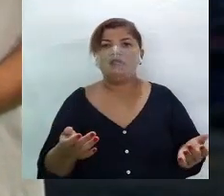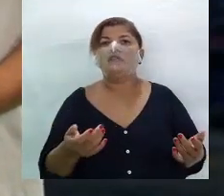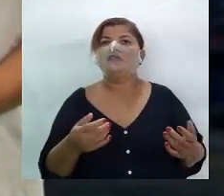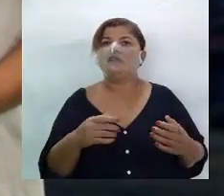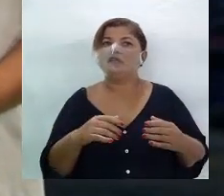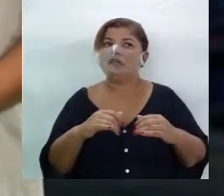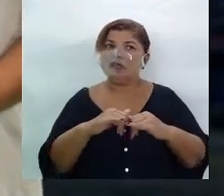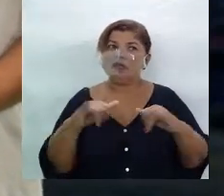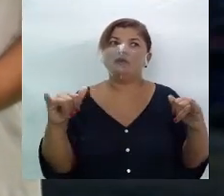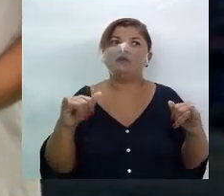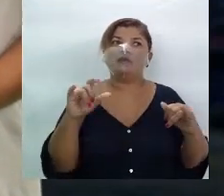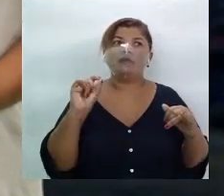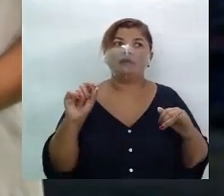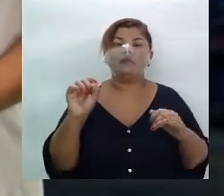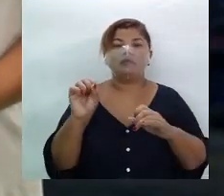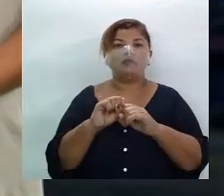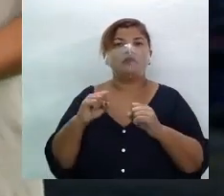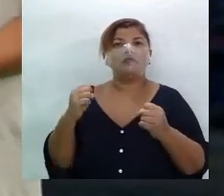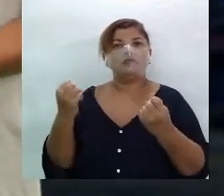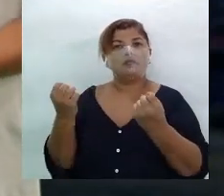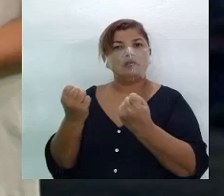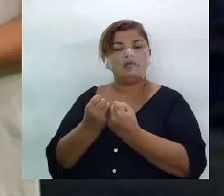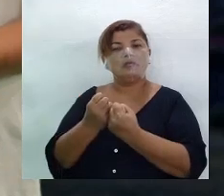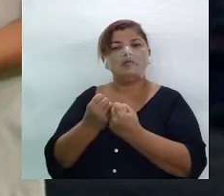sociedade paranormal, uma sociedade